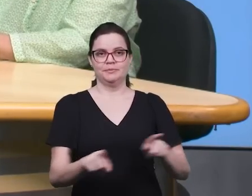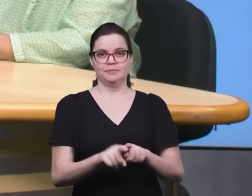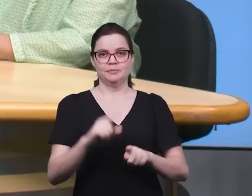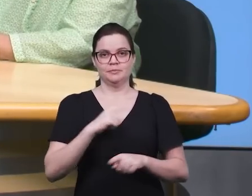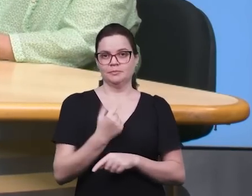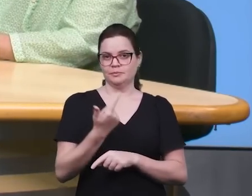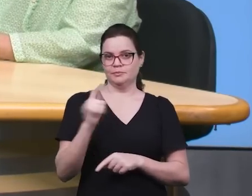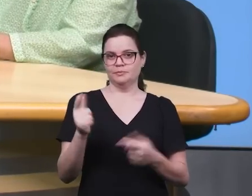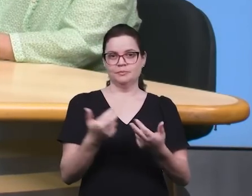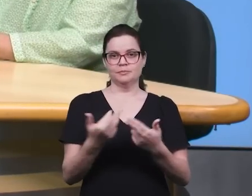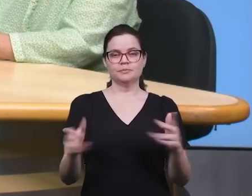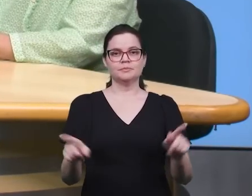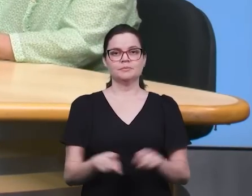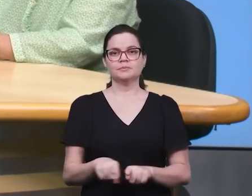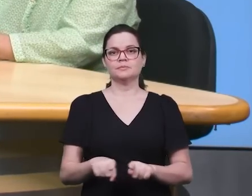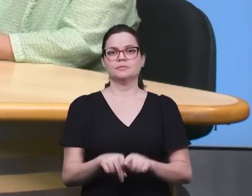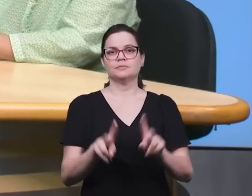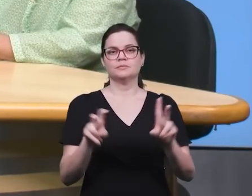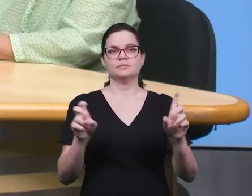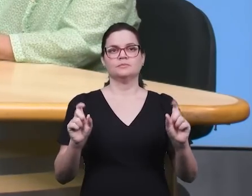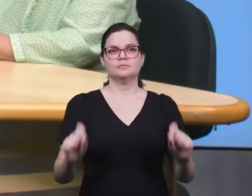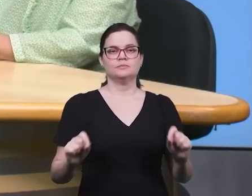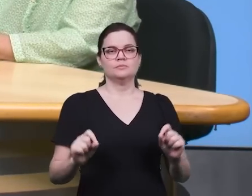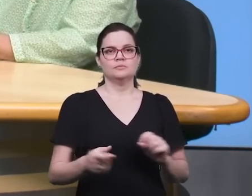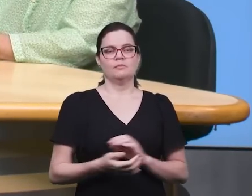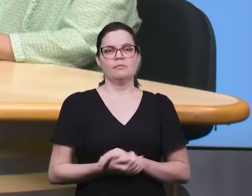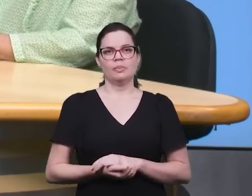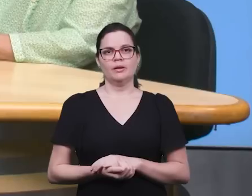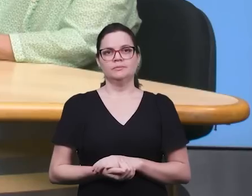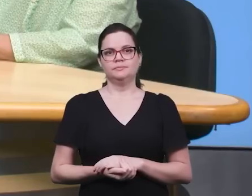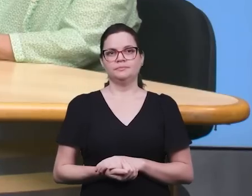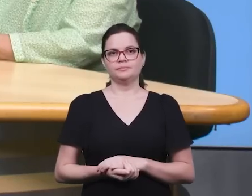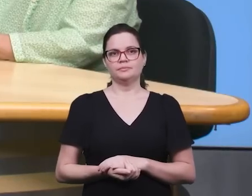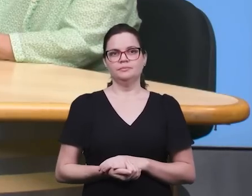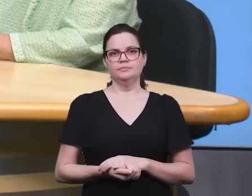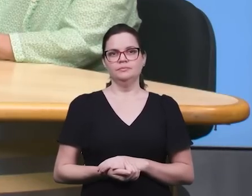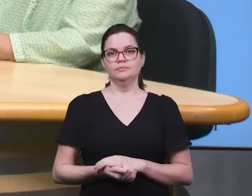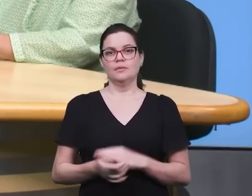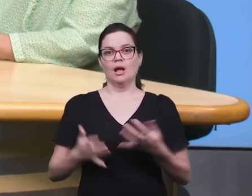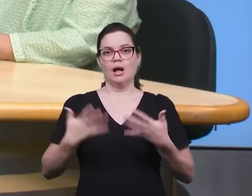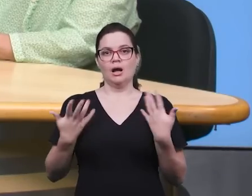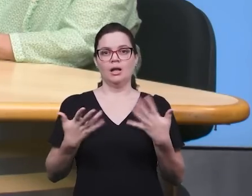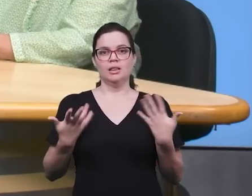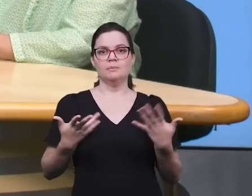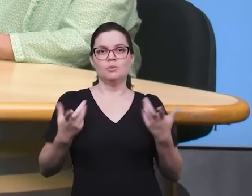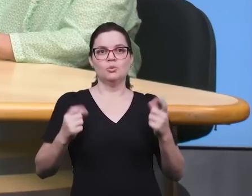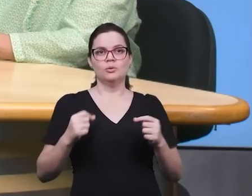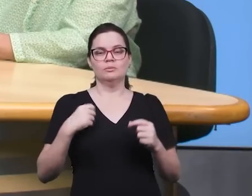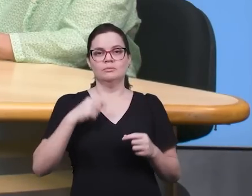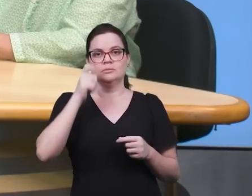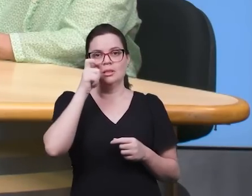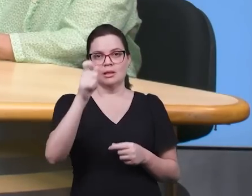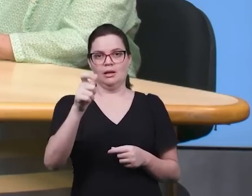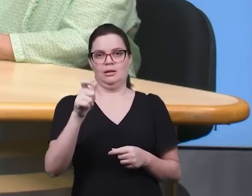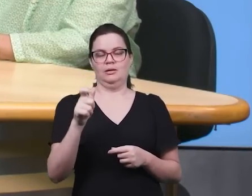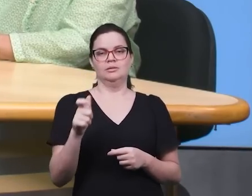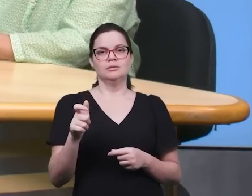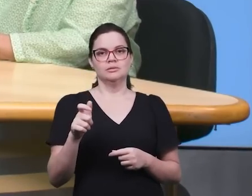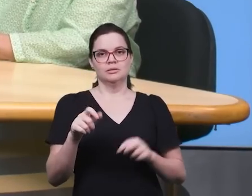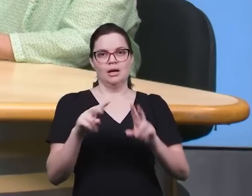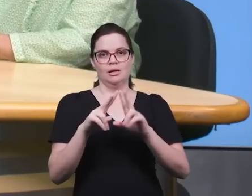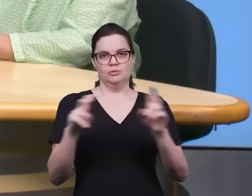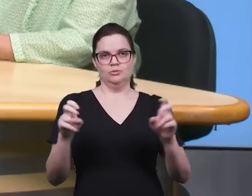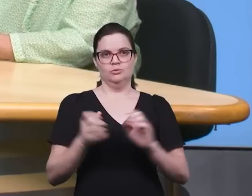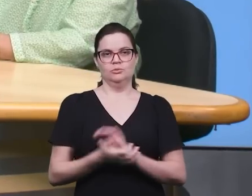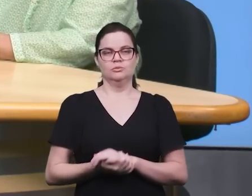outras questões como relação muitas das vezes ao ânimo e o interesse para certos assuntos. Então a